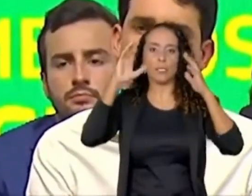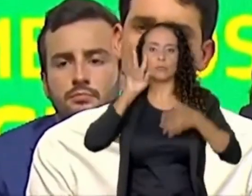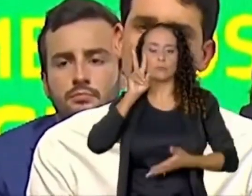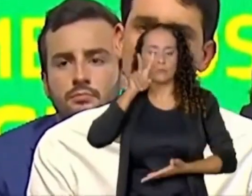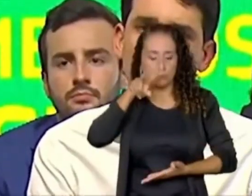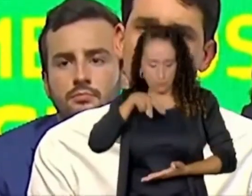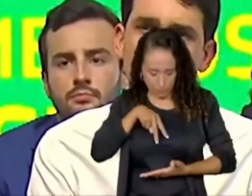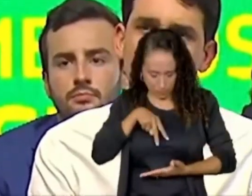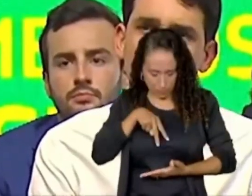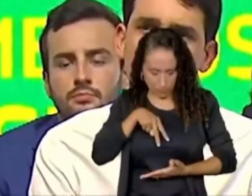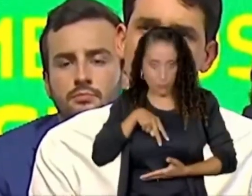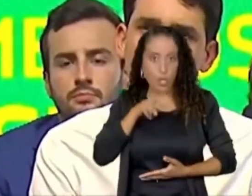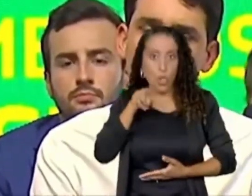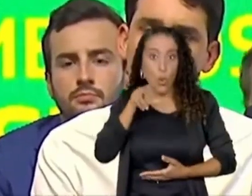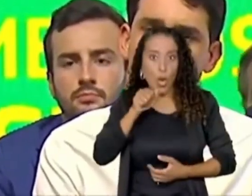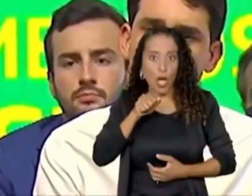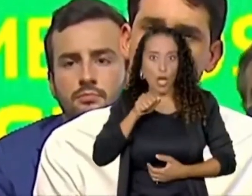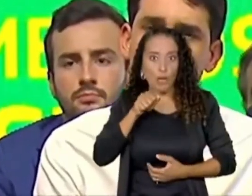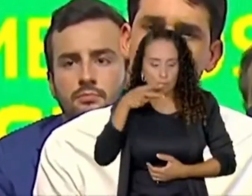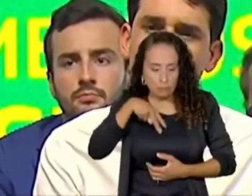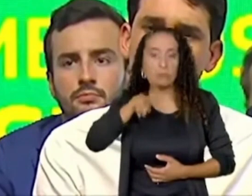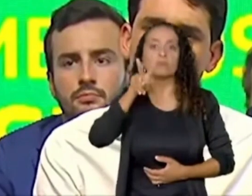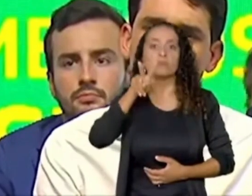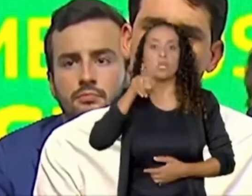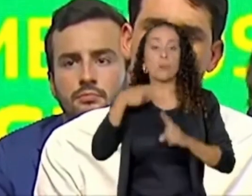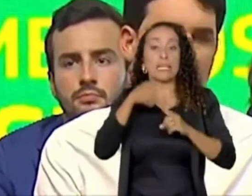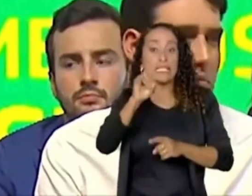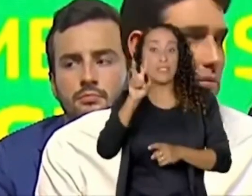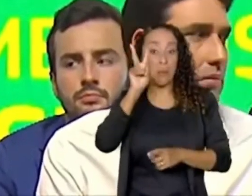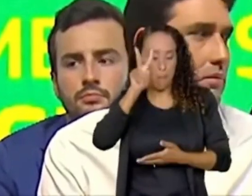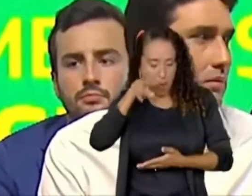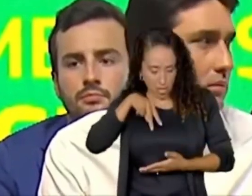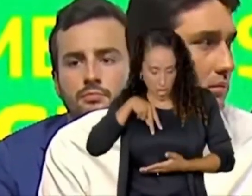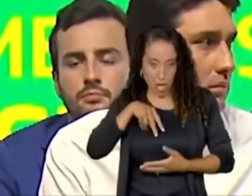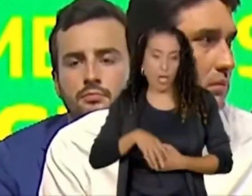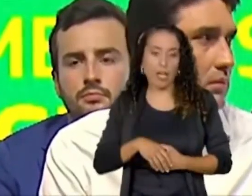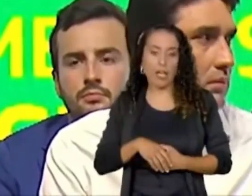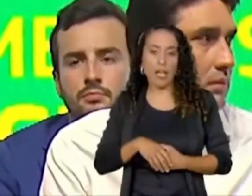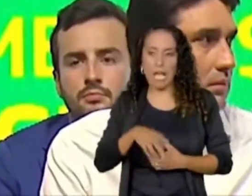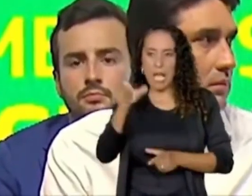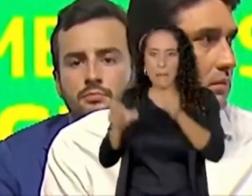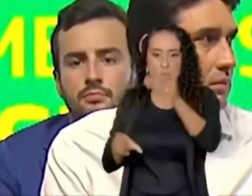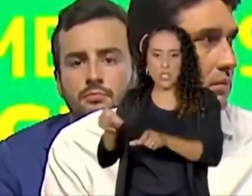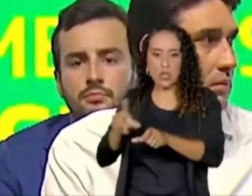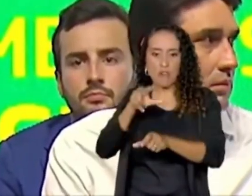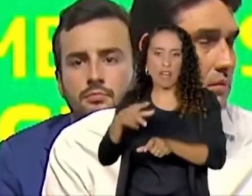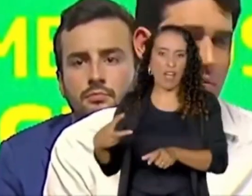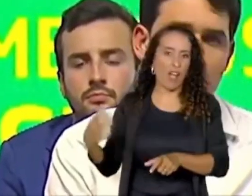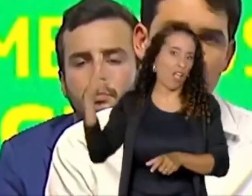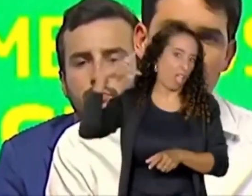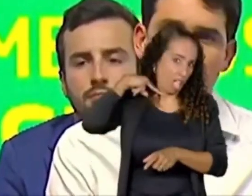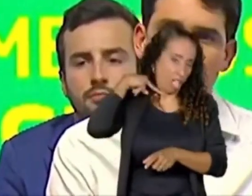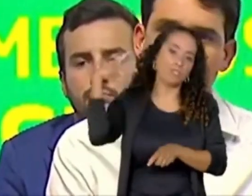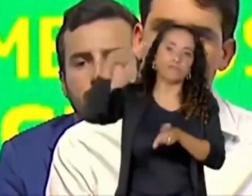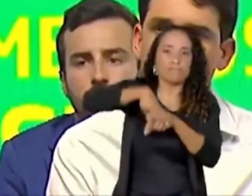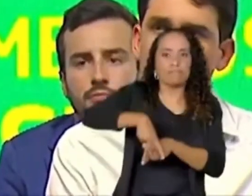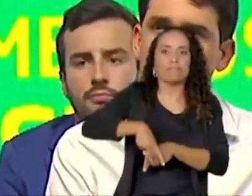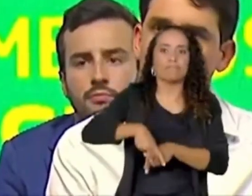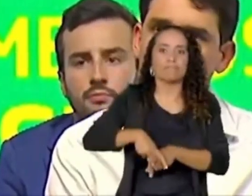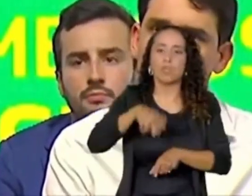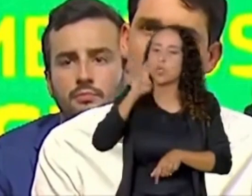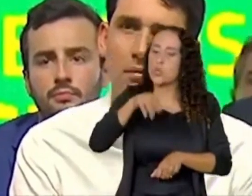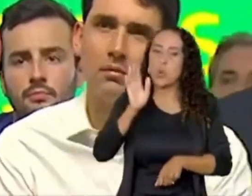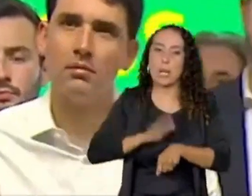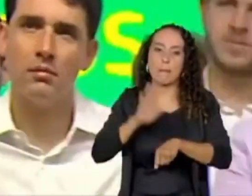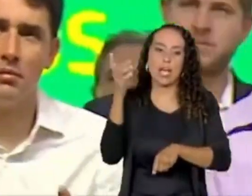Não baixa a cabeça nunca, porque se você baixar a cabeça, os caras colocam uma cangaia no teu pescoço e nunca